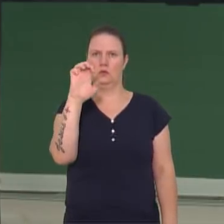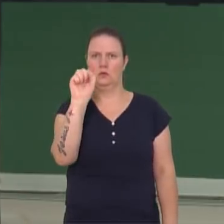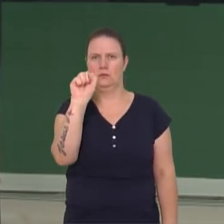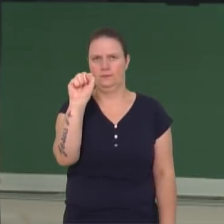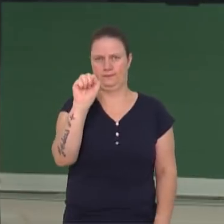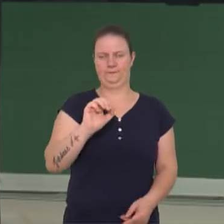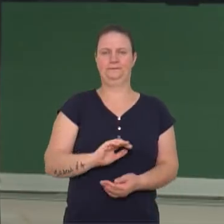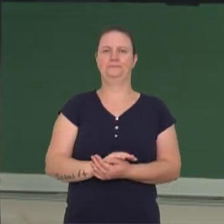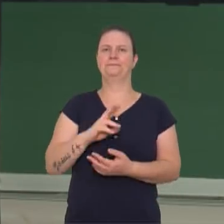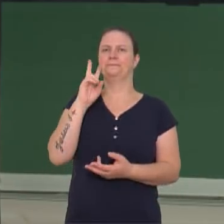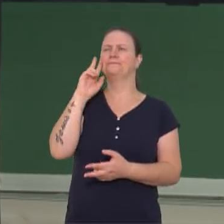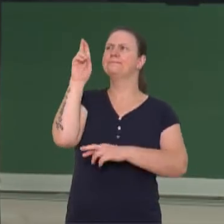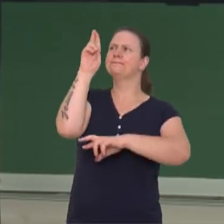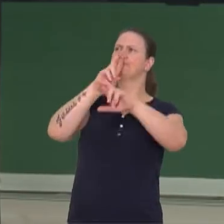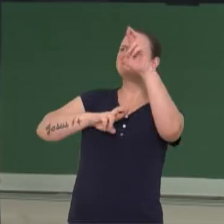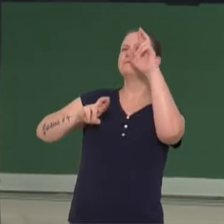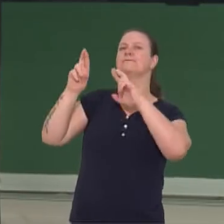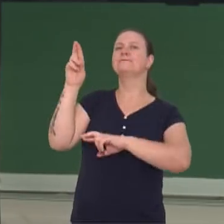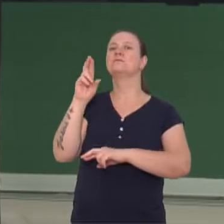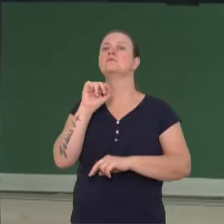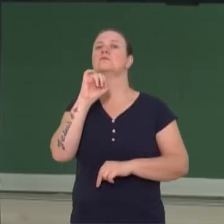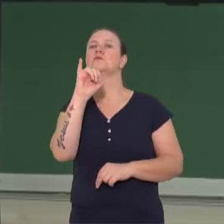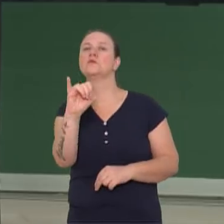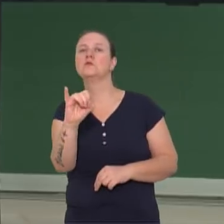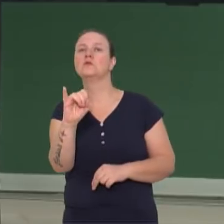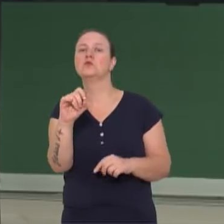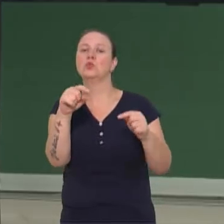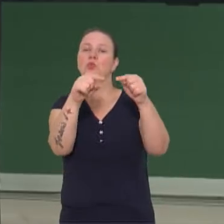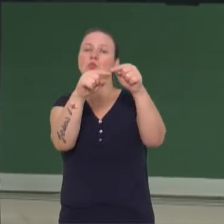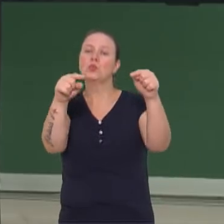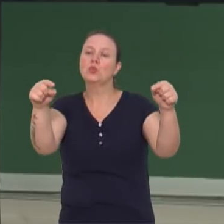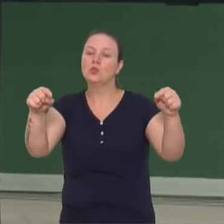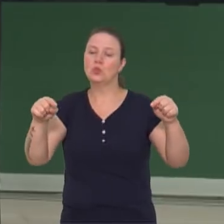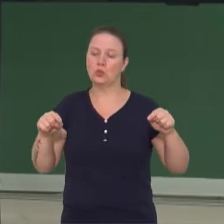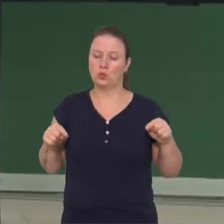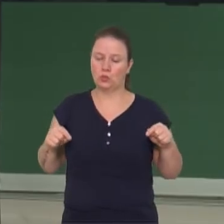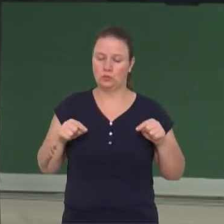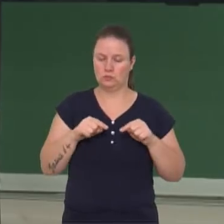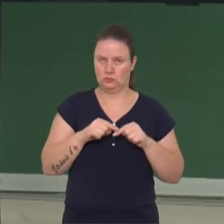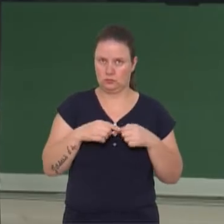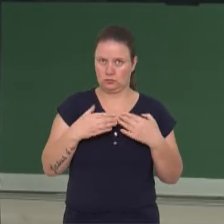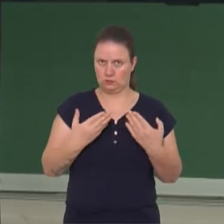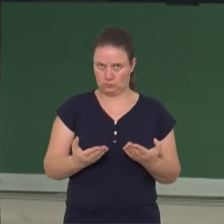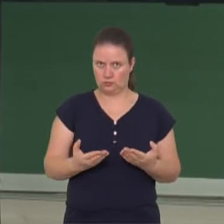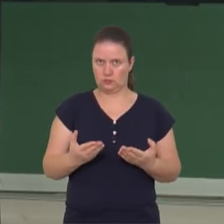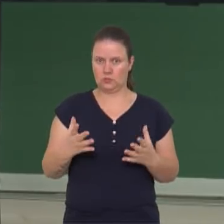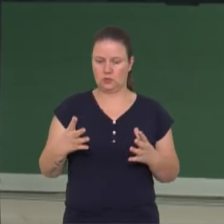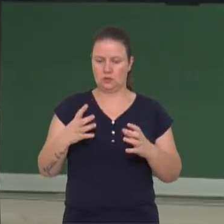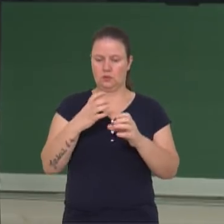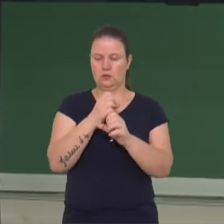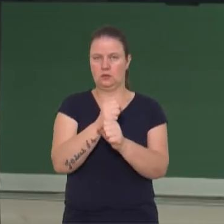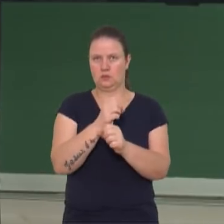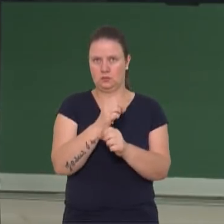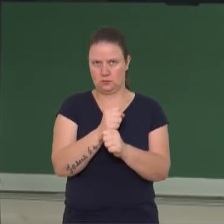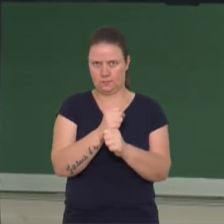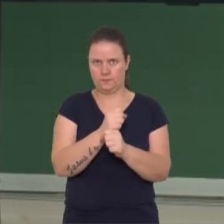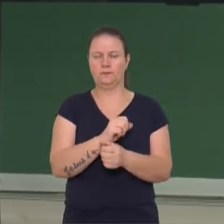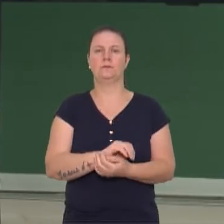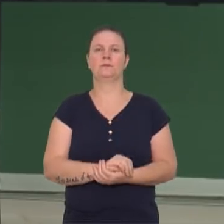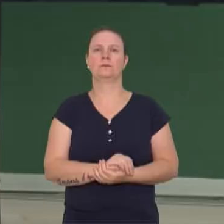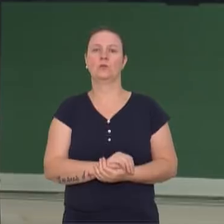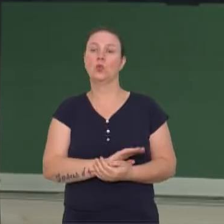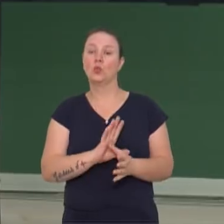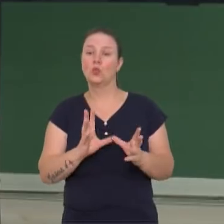Verificar se o perímetro do quadrado, perímetro é o quê? Soma dos lados,